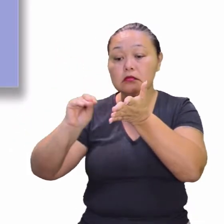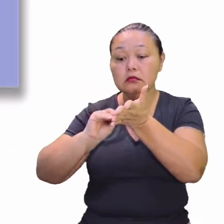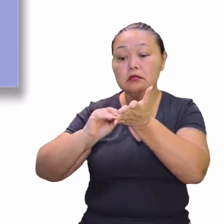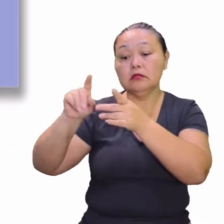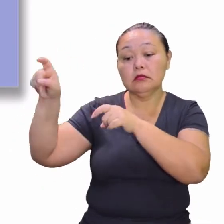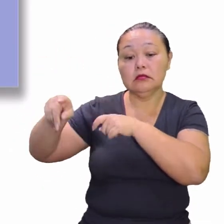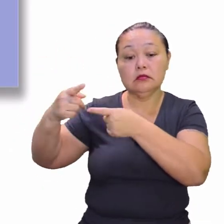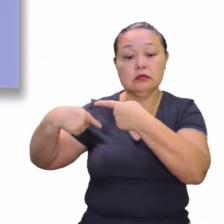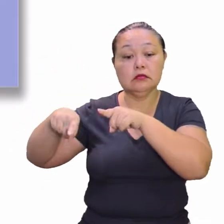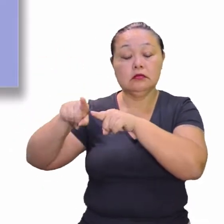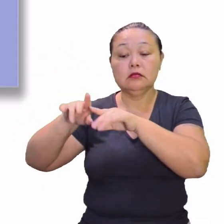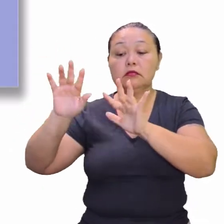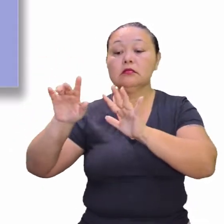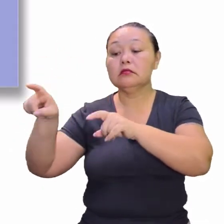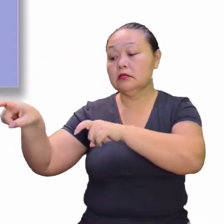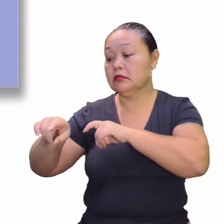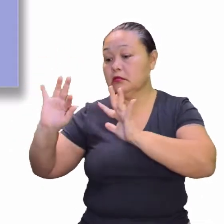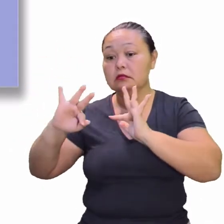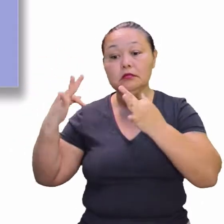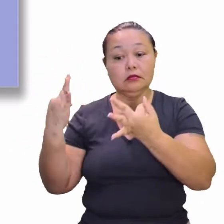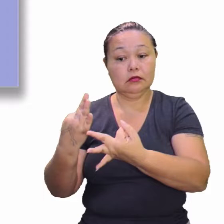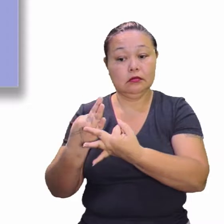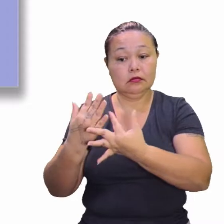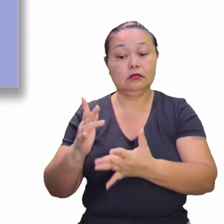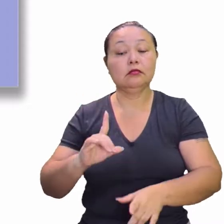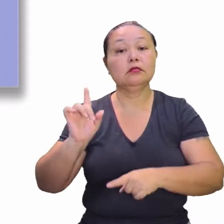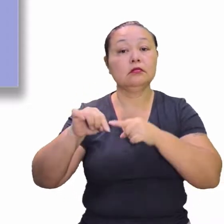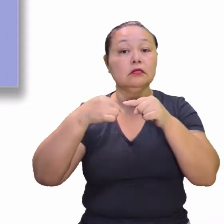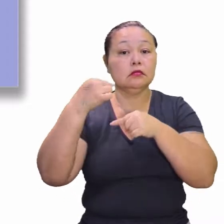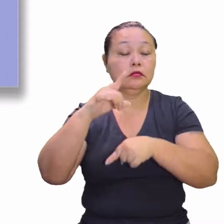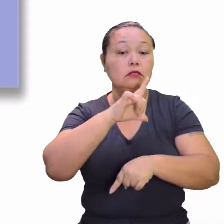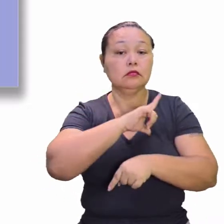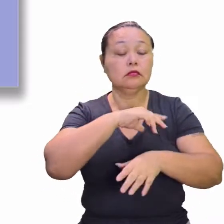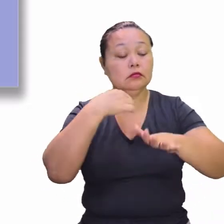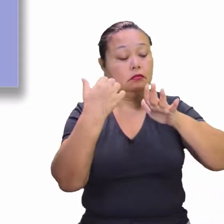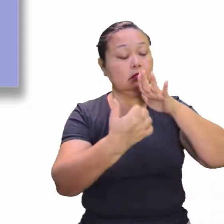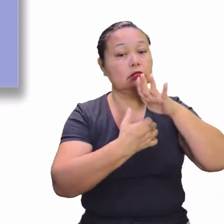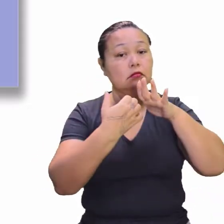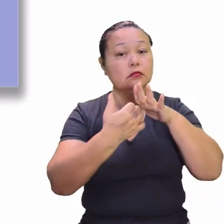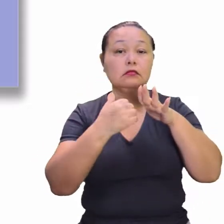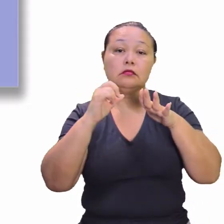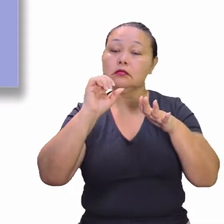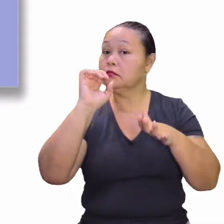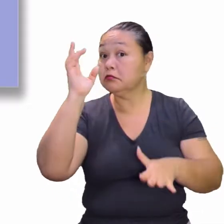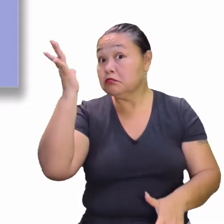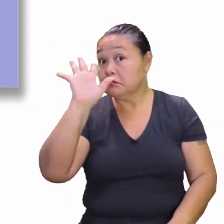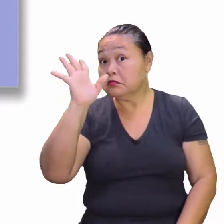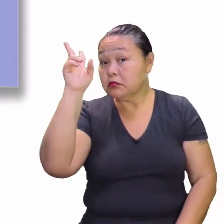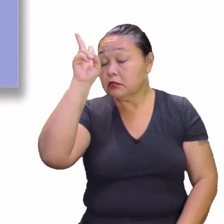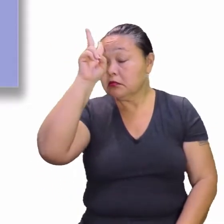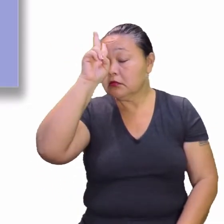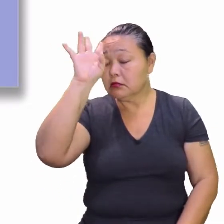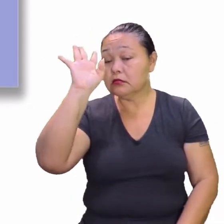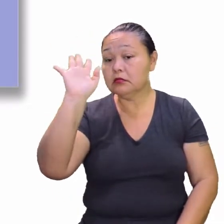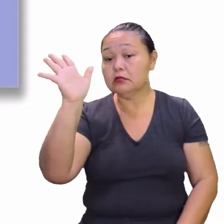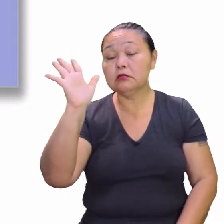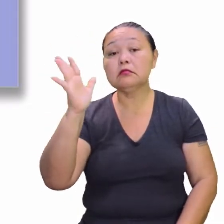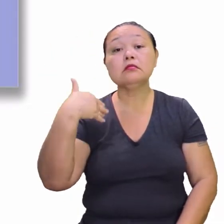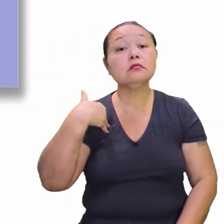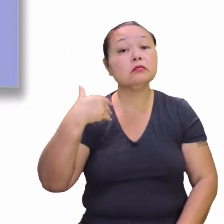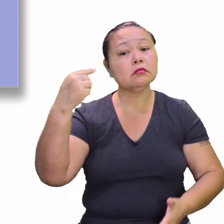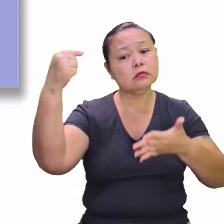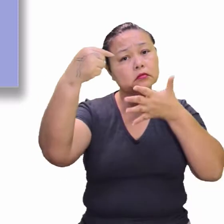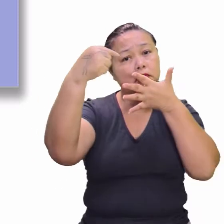censo e agricultura familiar. Depois nós temos a indústria, só para lembrar, né, a gente começa nos